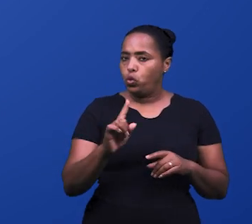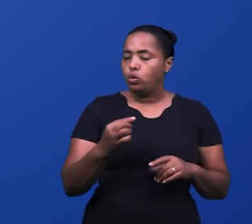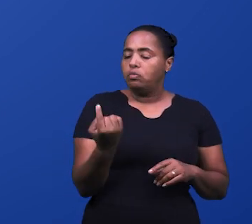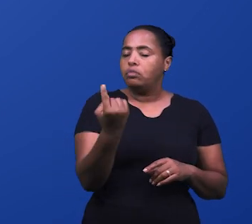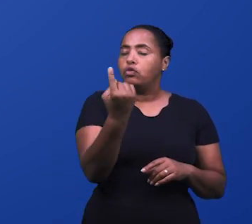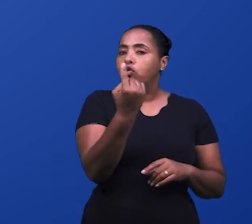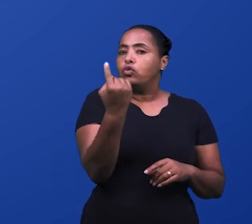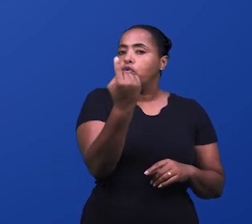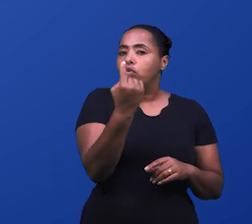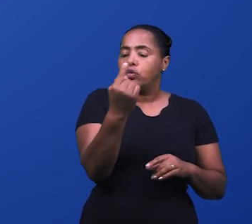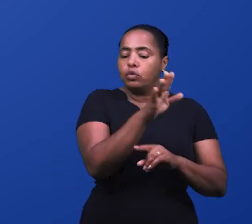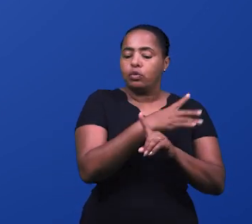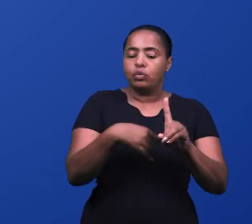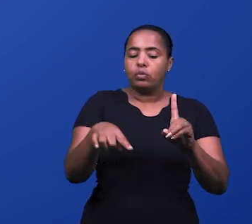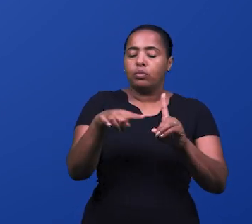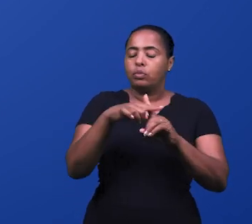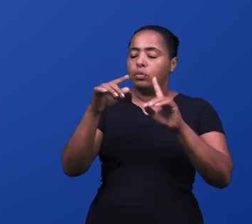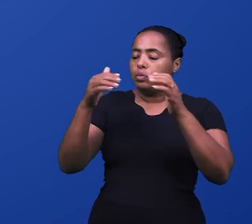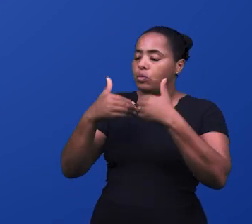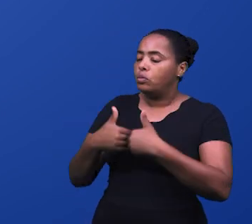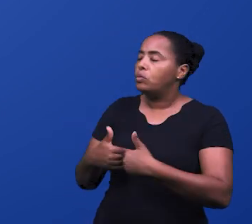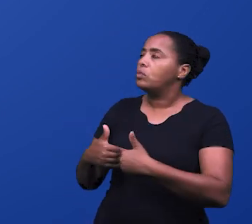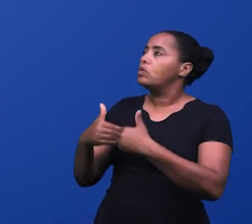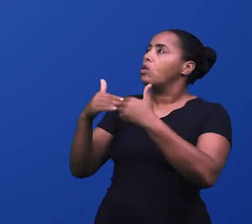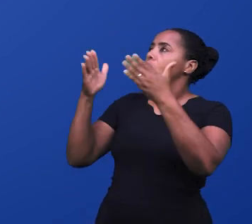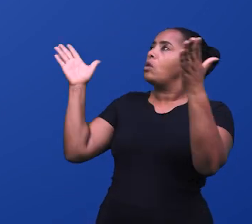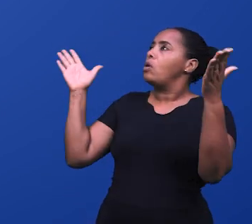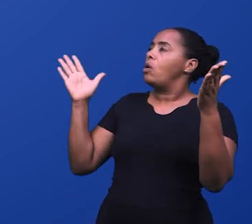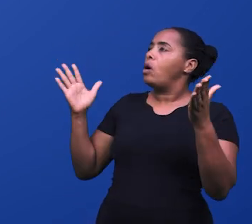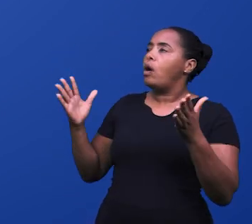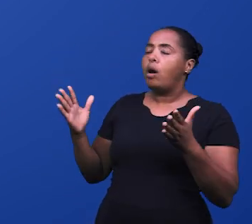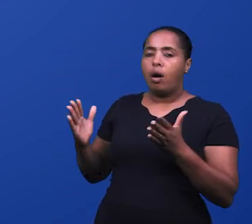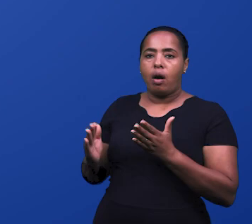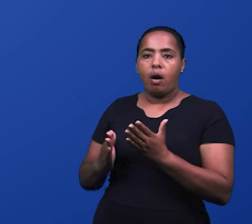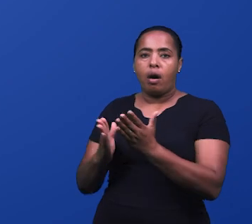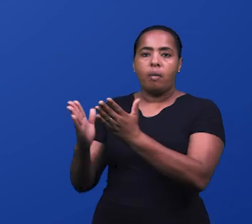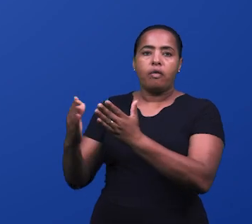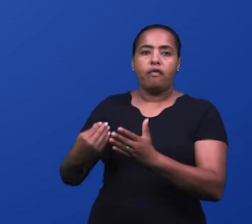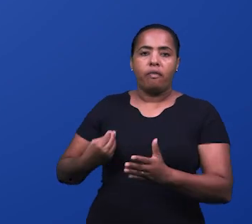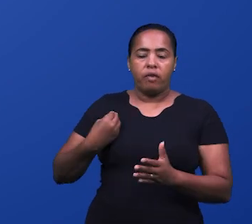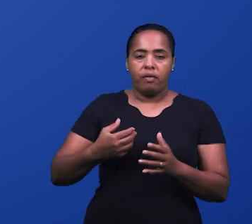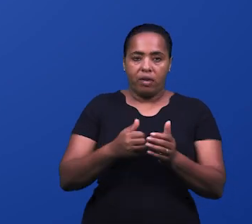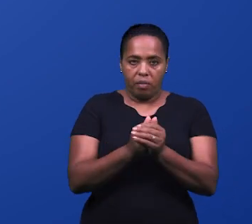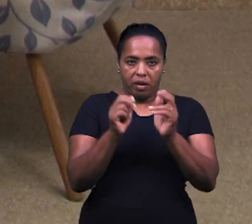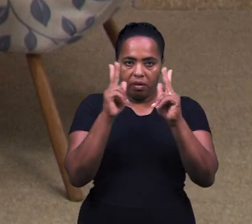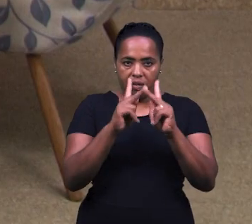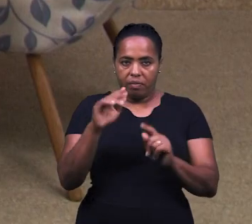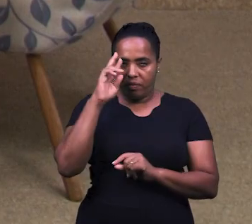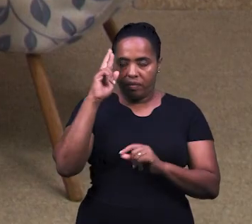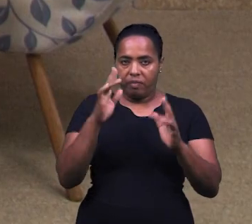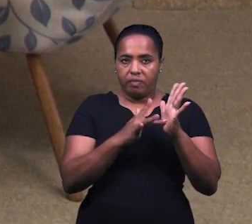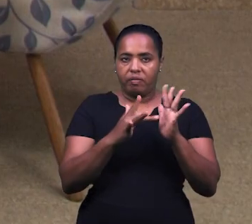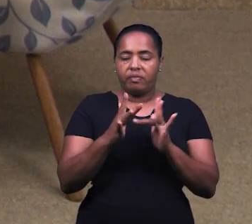Calvário. Ele abriu para nós um novo e vivo caminho. Amém. A paz do Senhor. Amém. Glória a